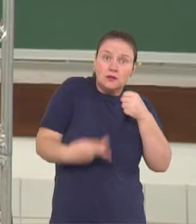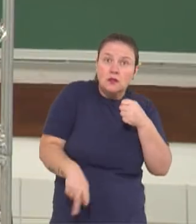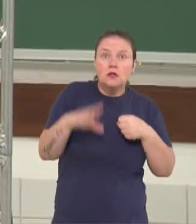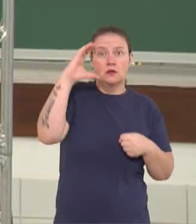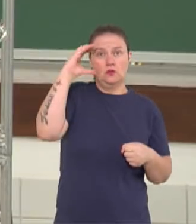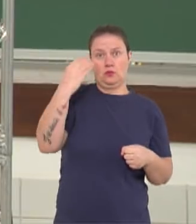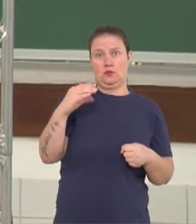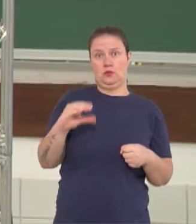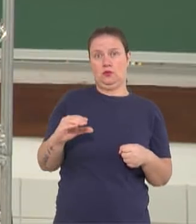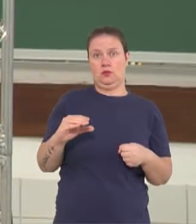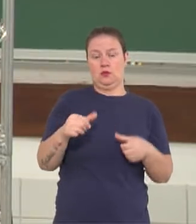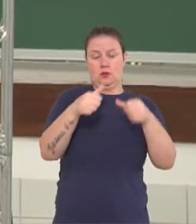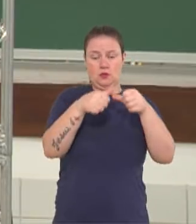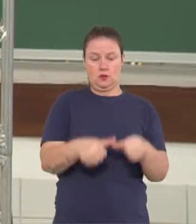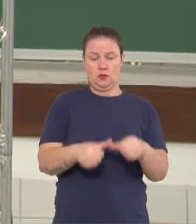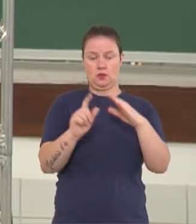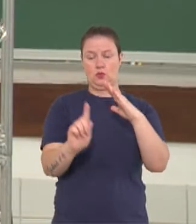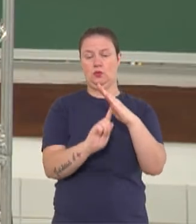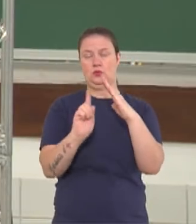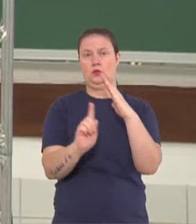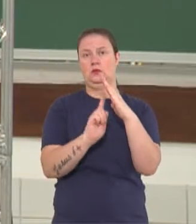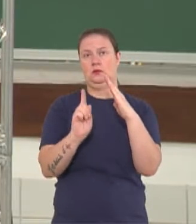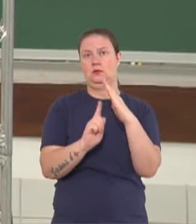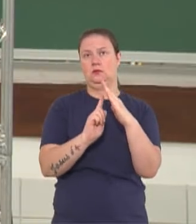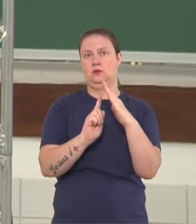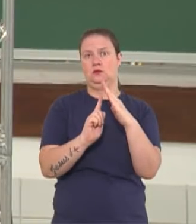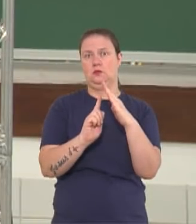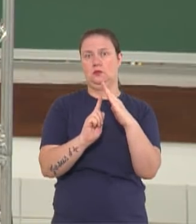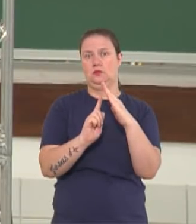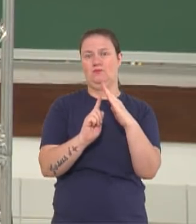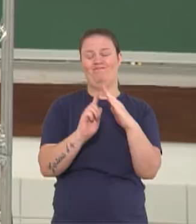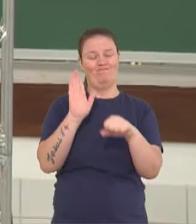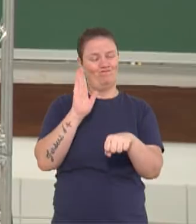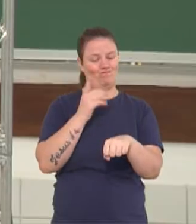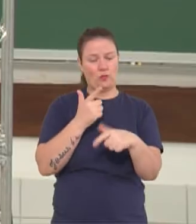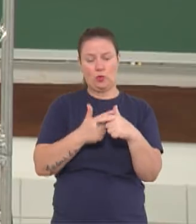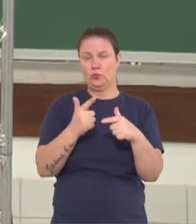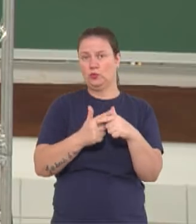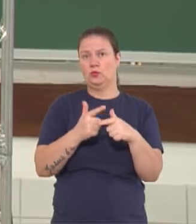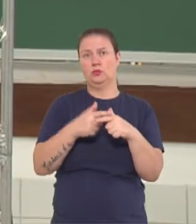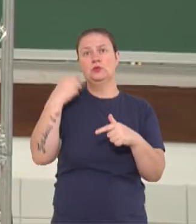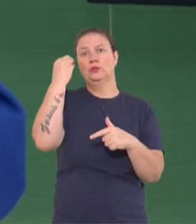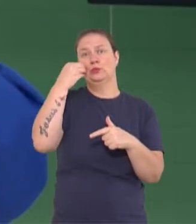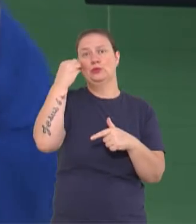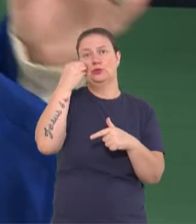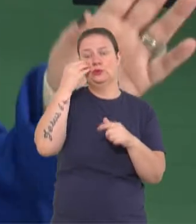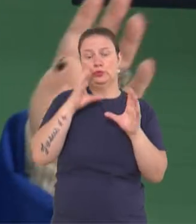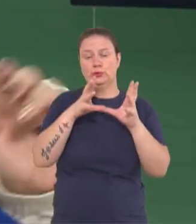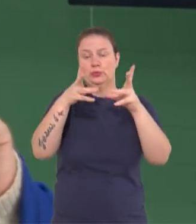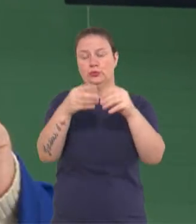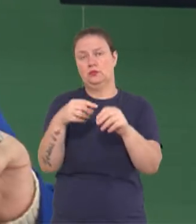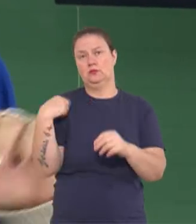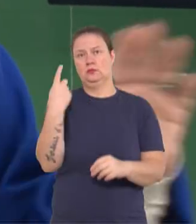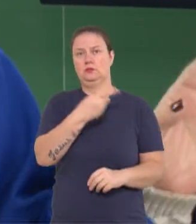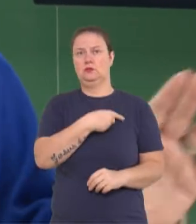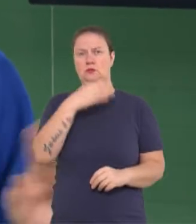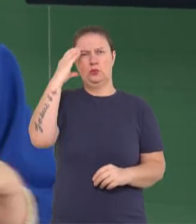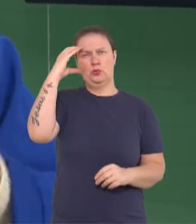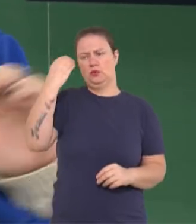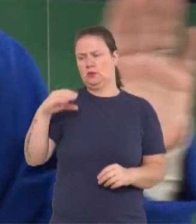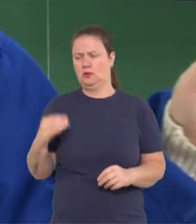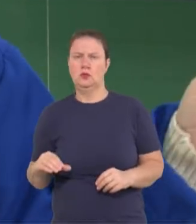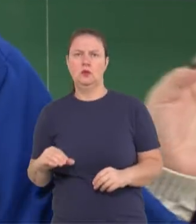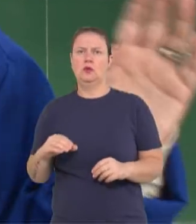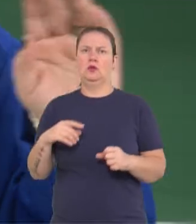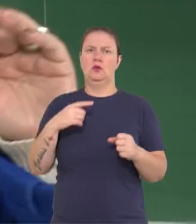foi colocada em quarentena. Né? É uma situação que está sendo vivenciada por todos nós curitibanos,